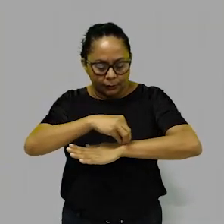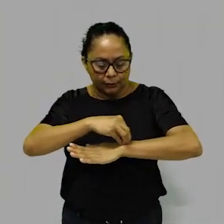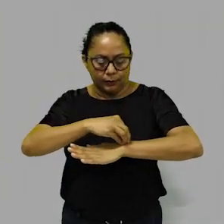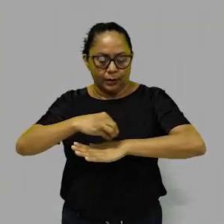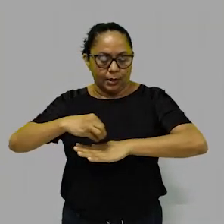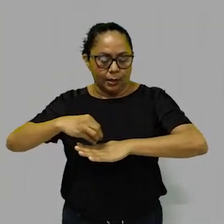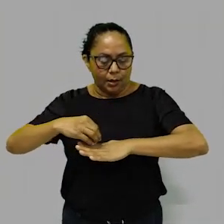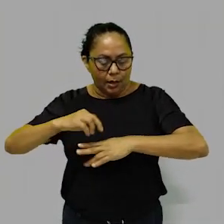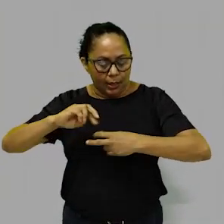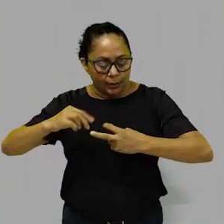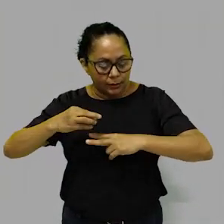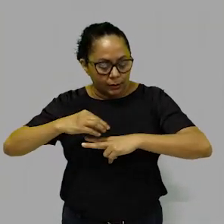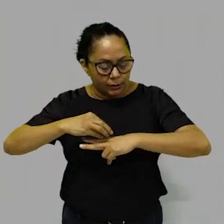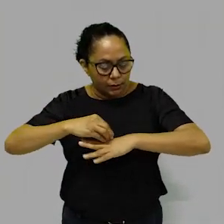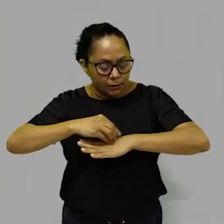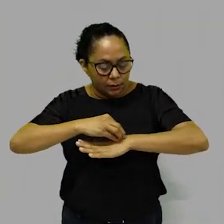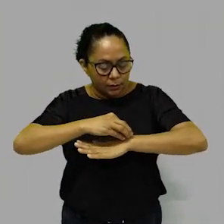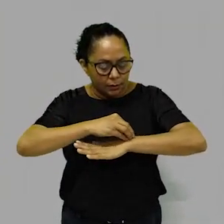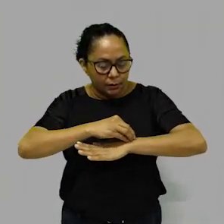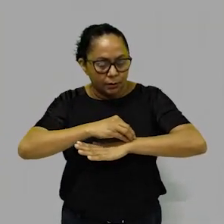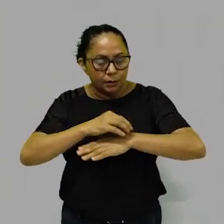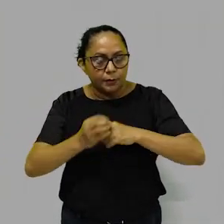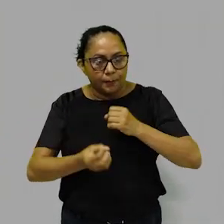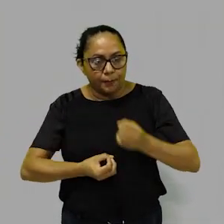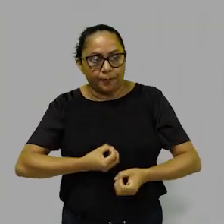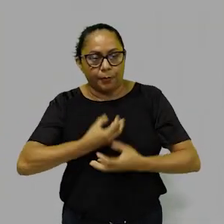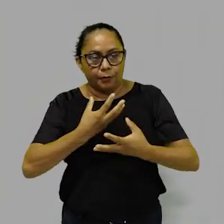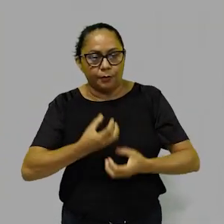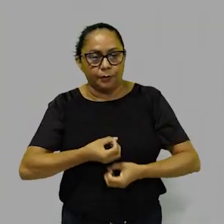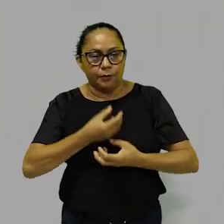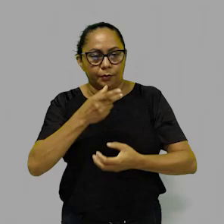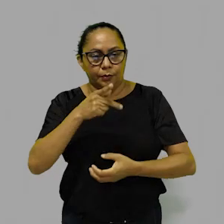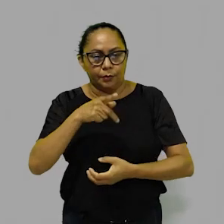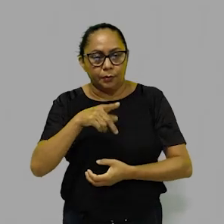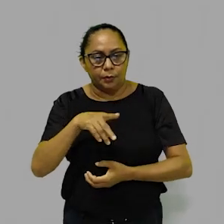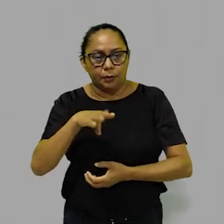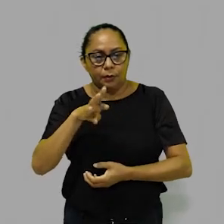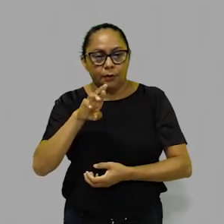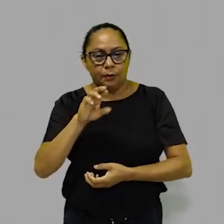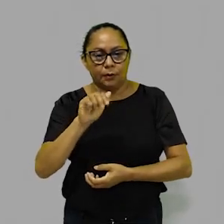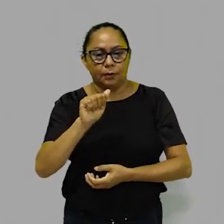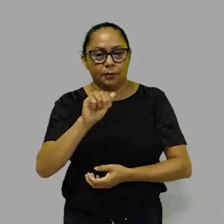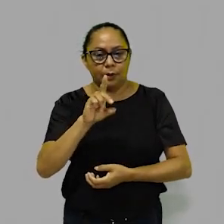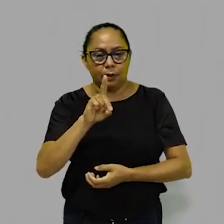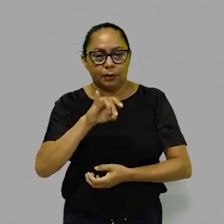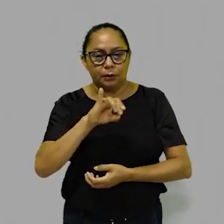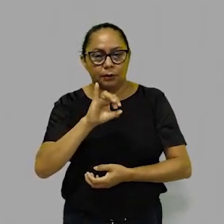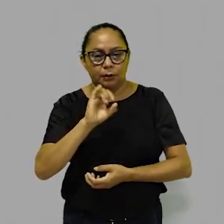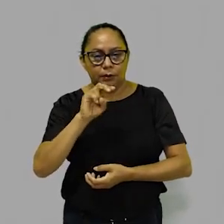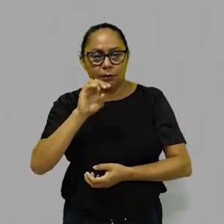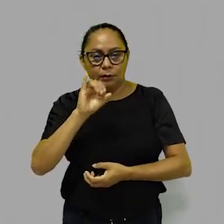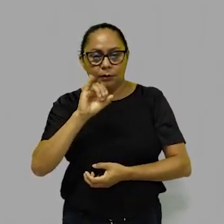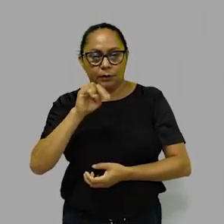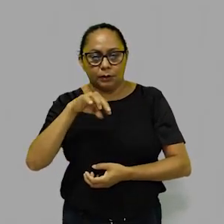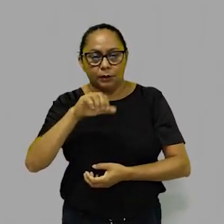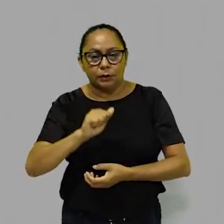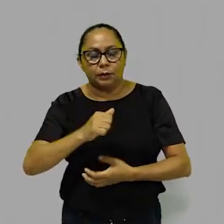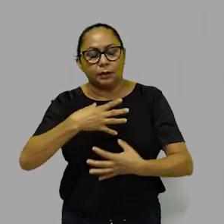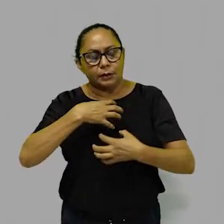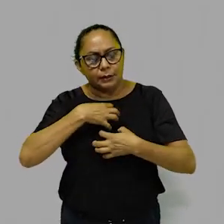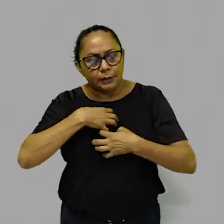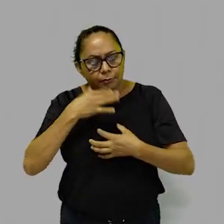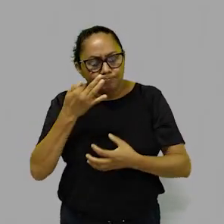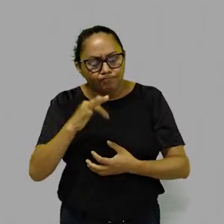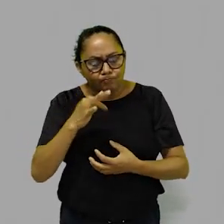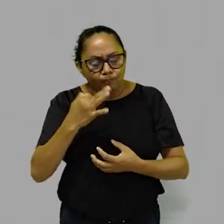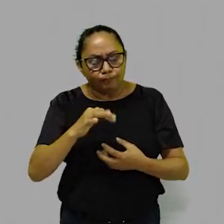nosso tecido produzem bradicina, que é reconhecido pelo sistema nervoso, você sente dor. Essa bradicina